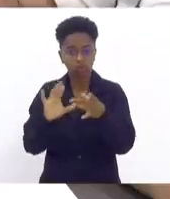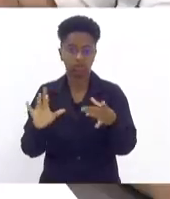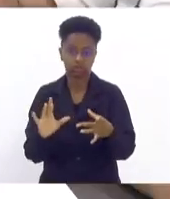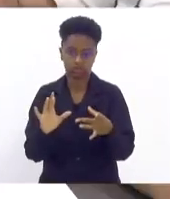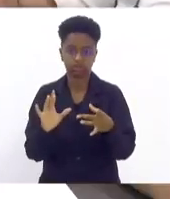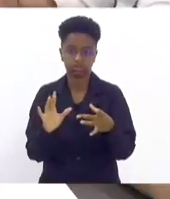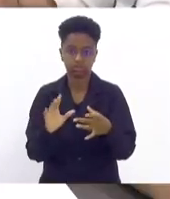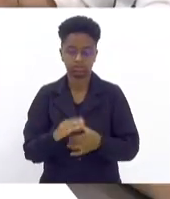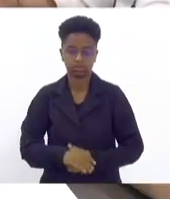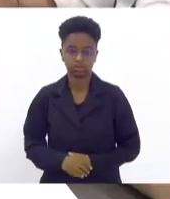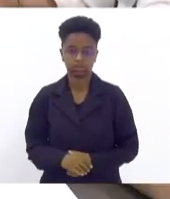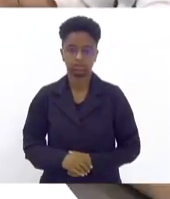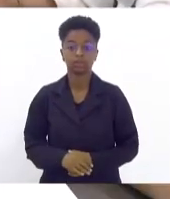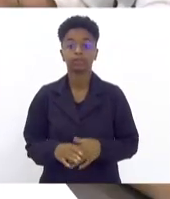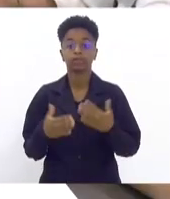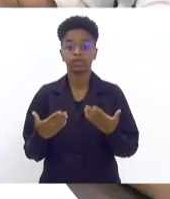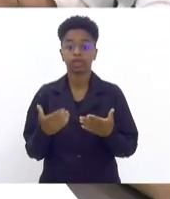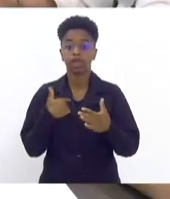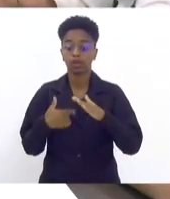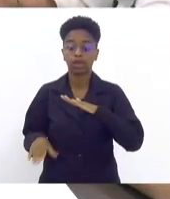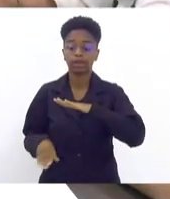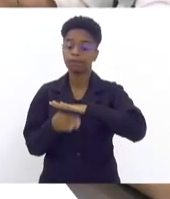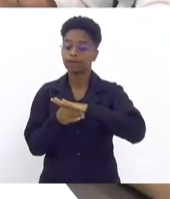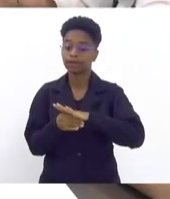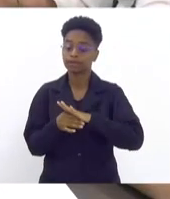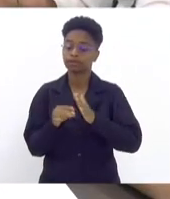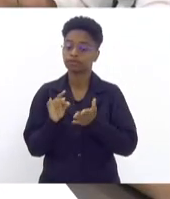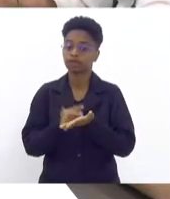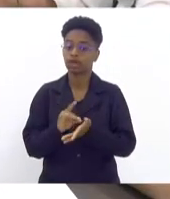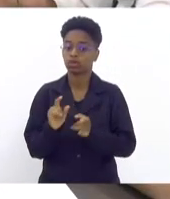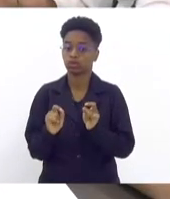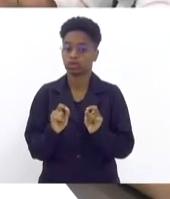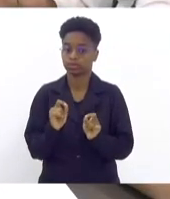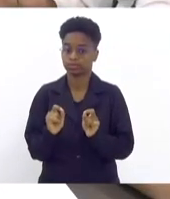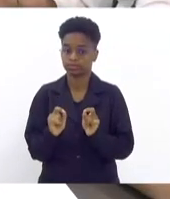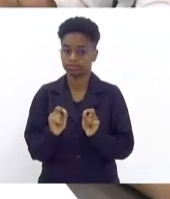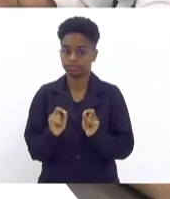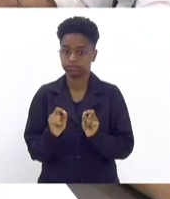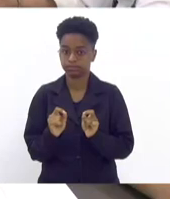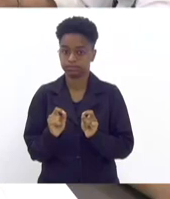Tá? A emenda que eu fiz, na verdade...